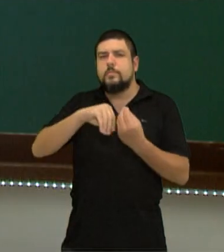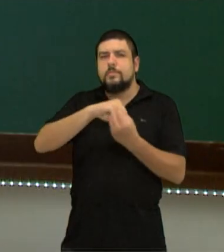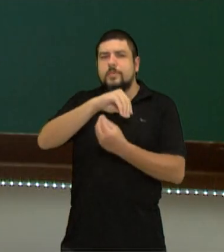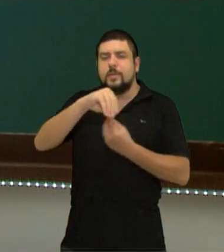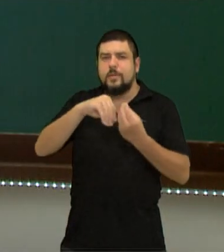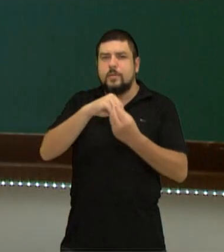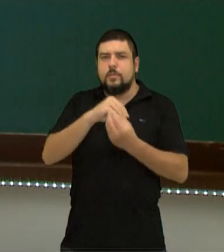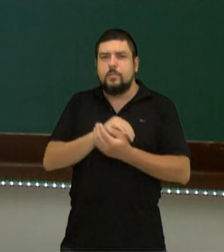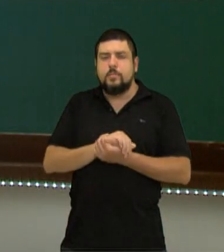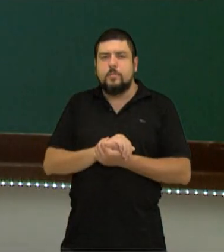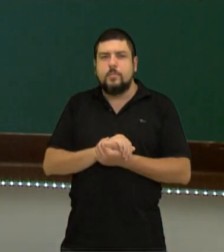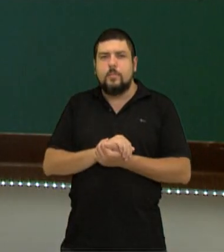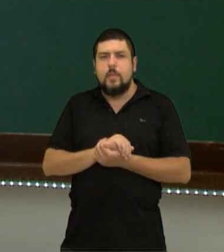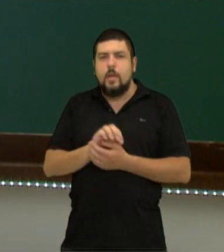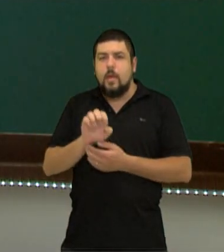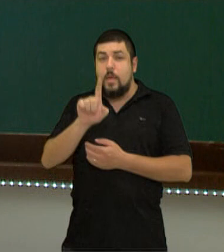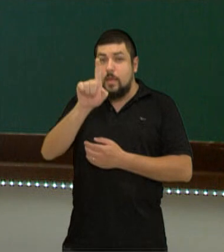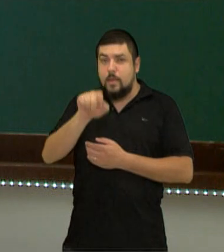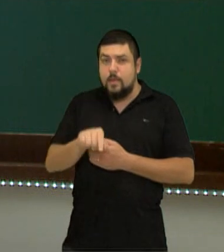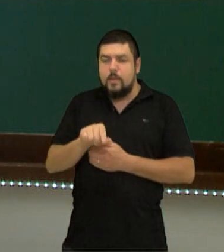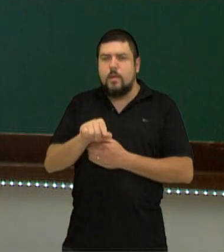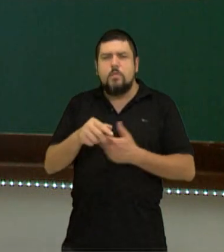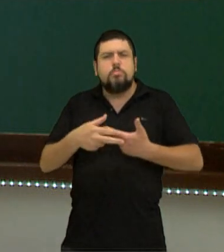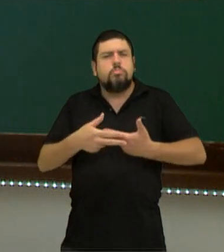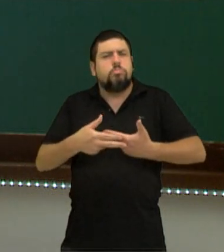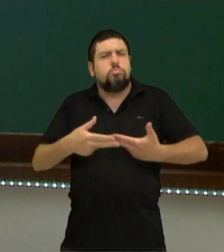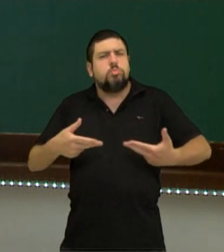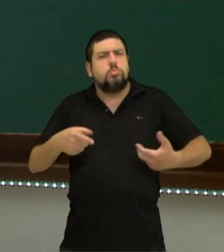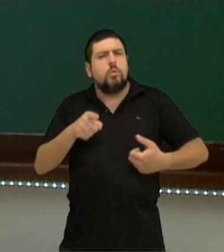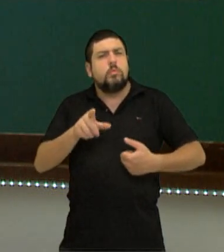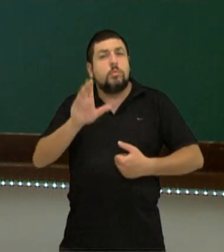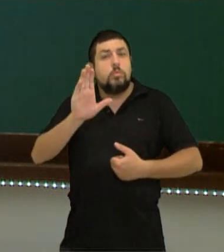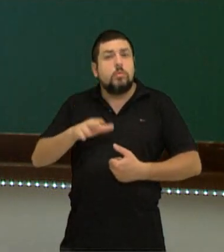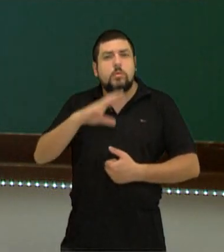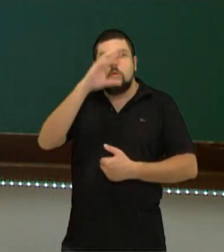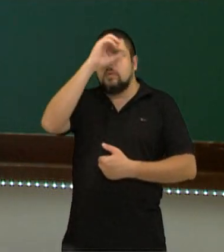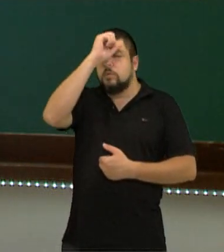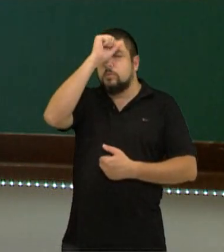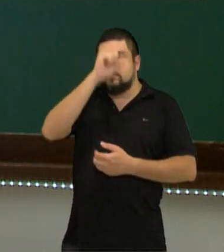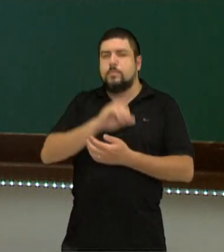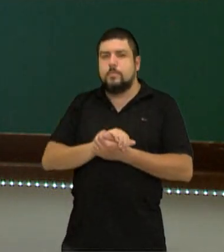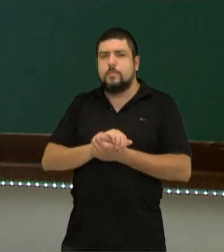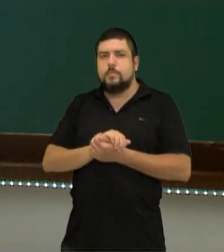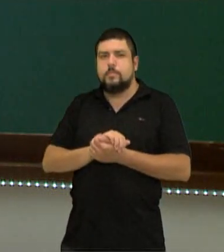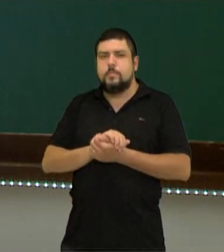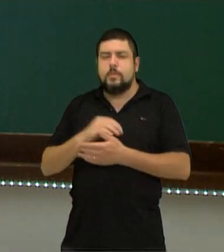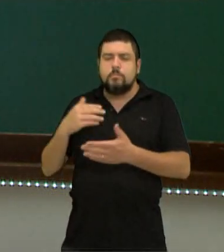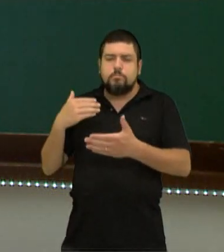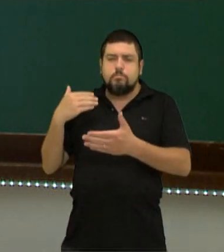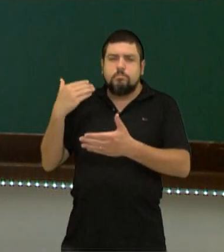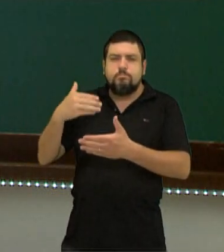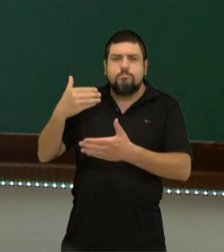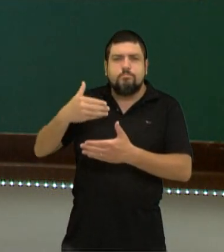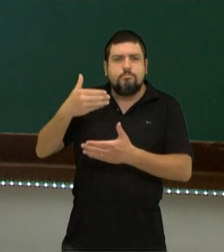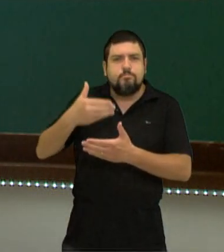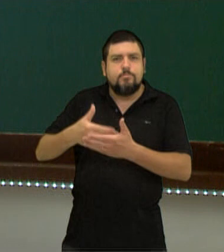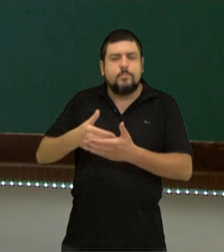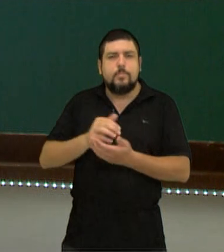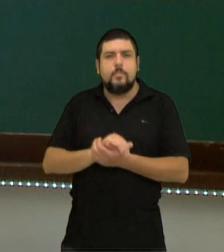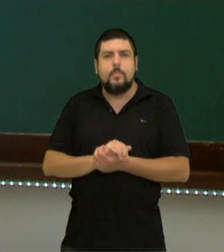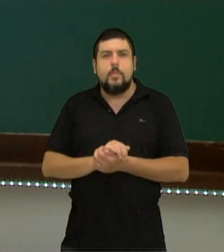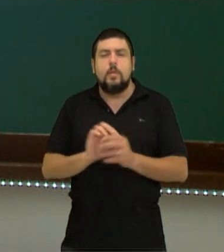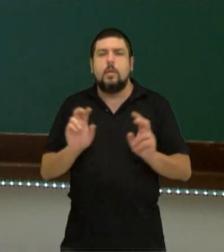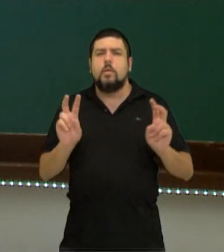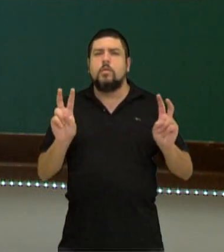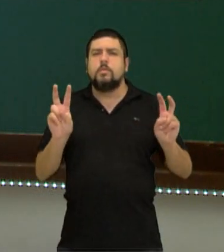mesmo, é uma retomada de conteúdos. Nós vamos ver assuntos, temas já estudados que